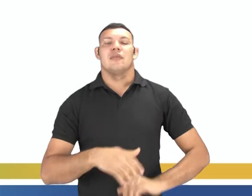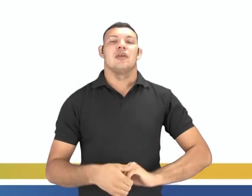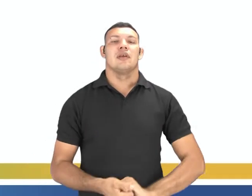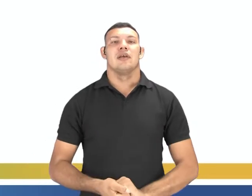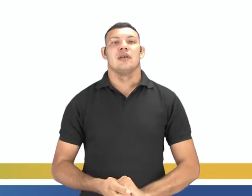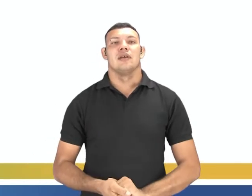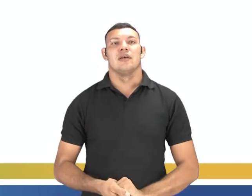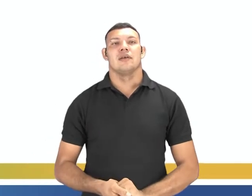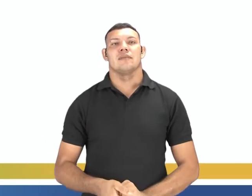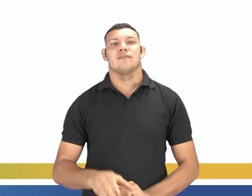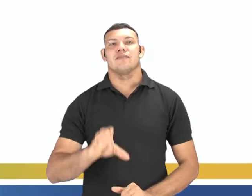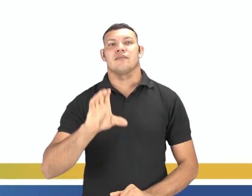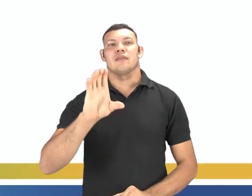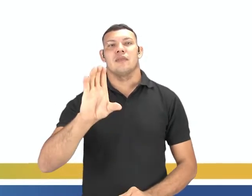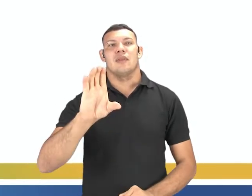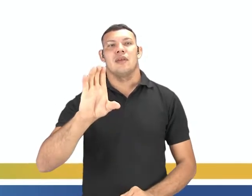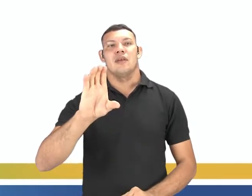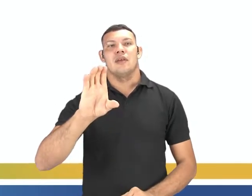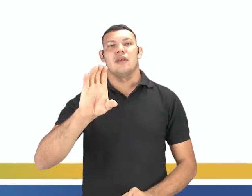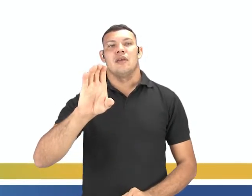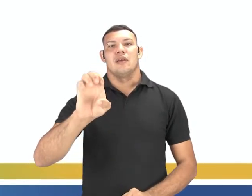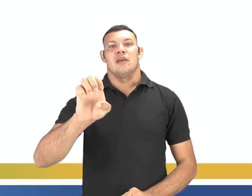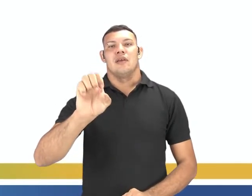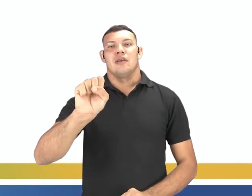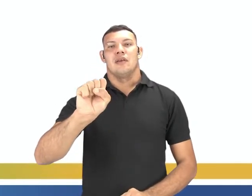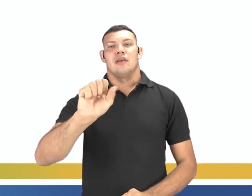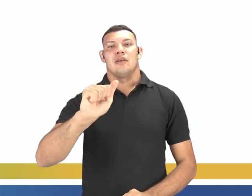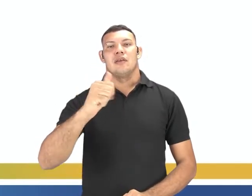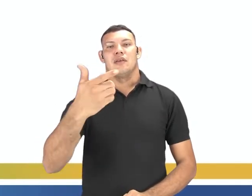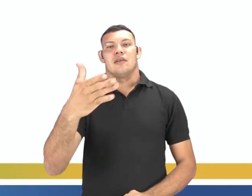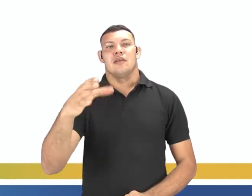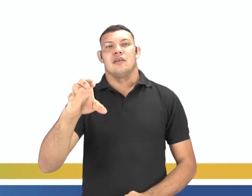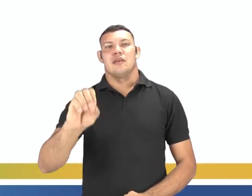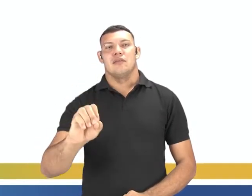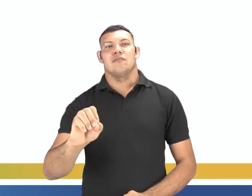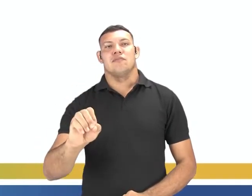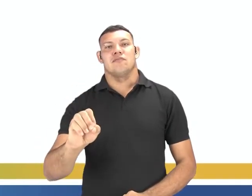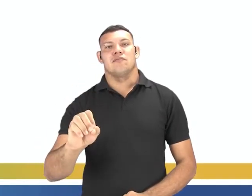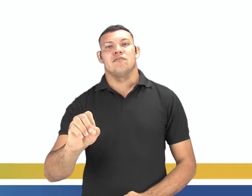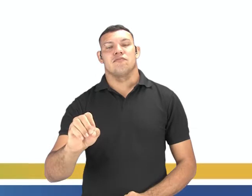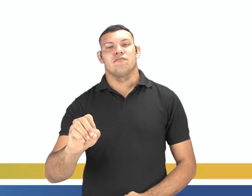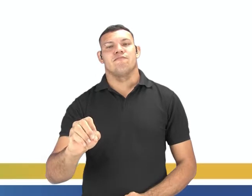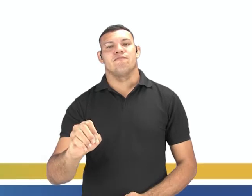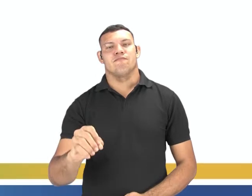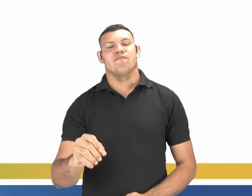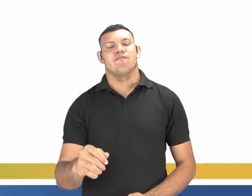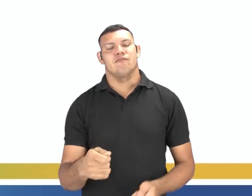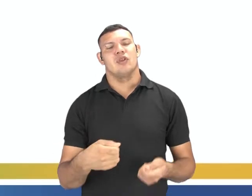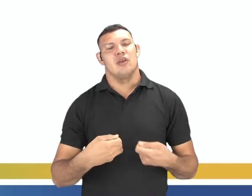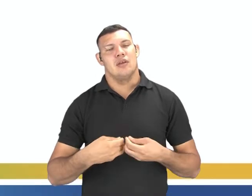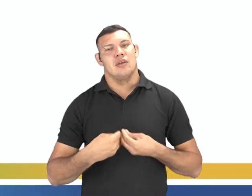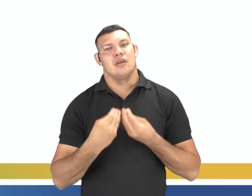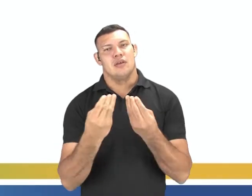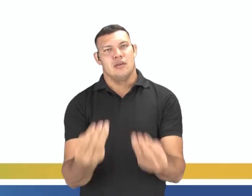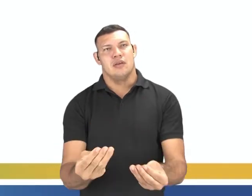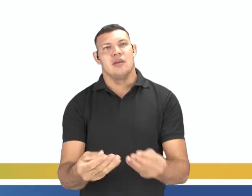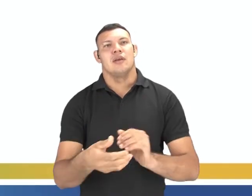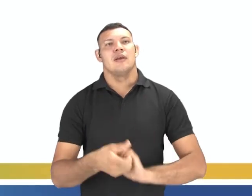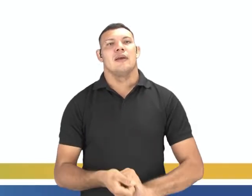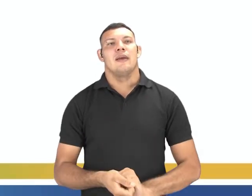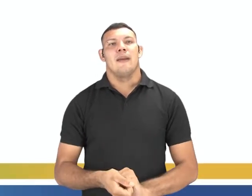sessão, ato de ceder. Sessão, tempo de uma reunião ou espetáculo.